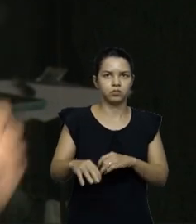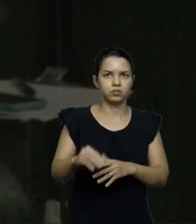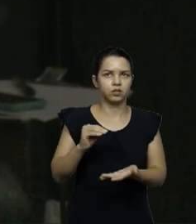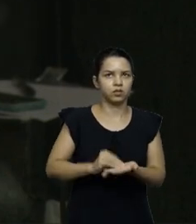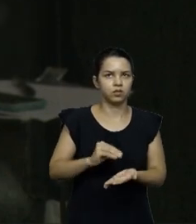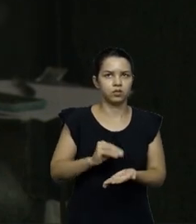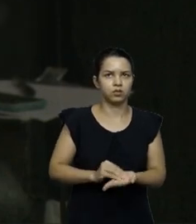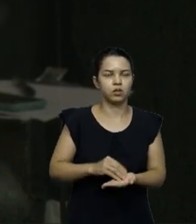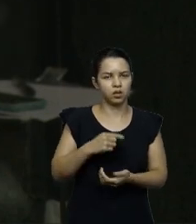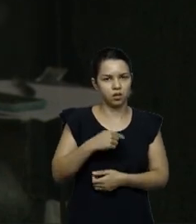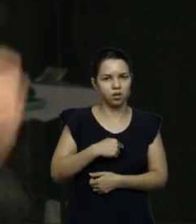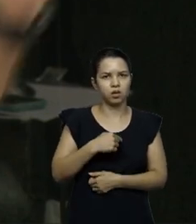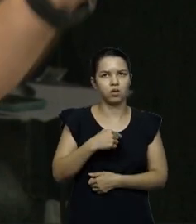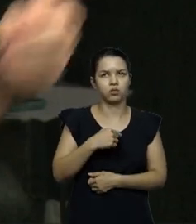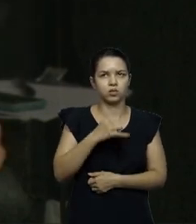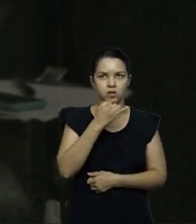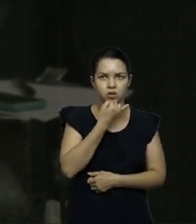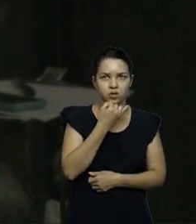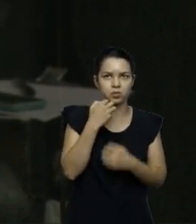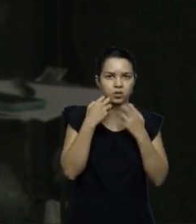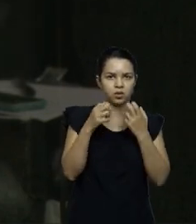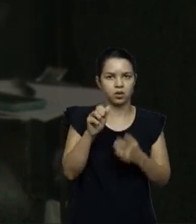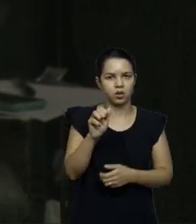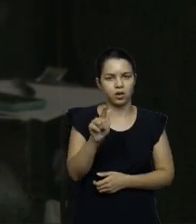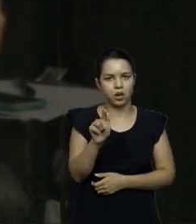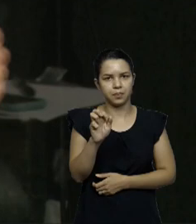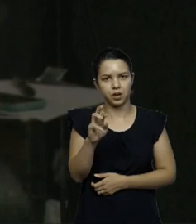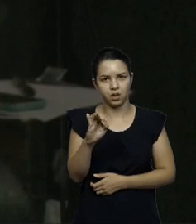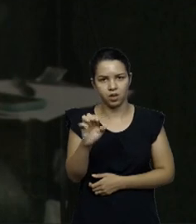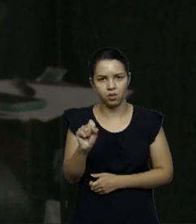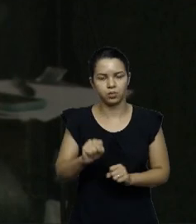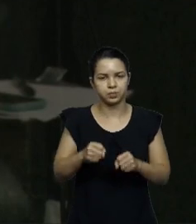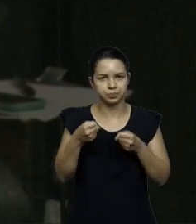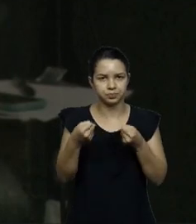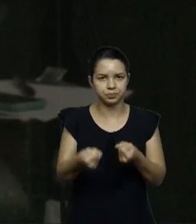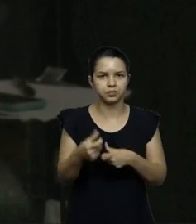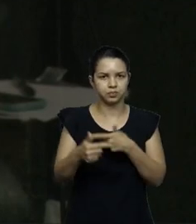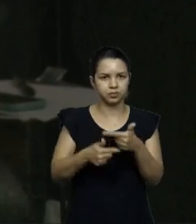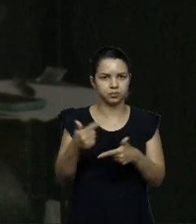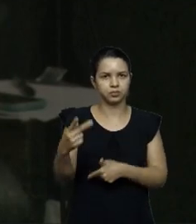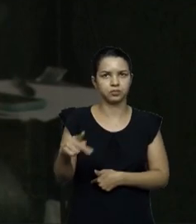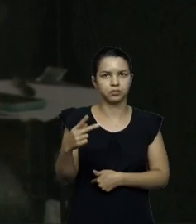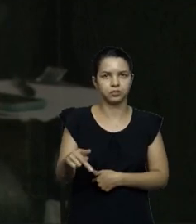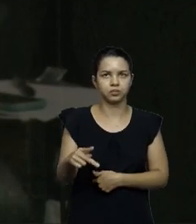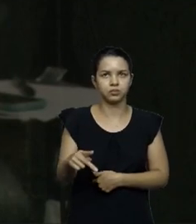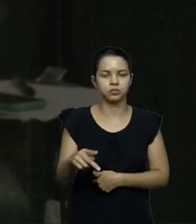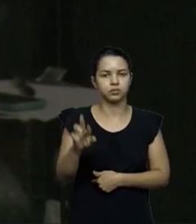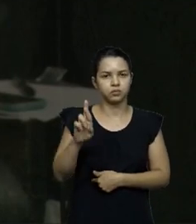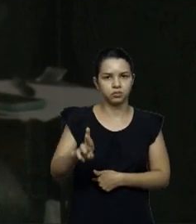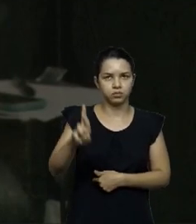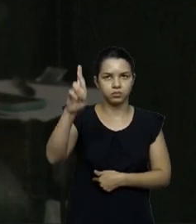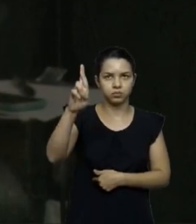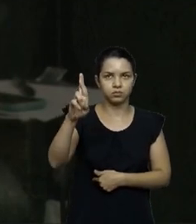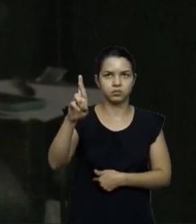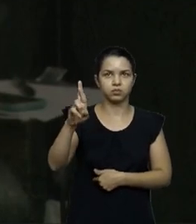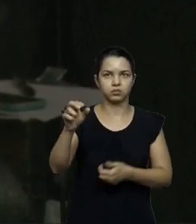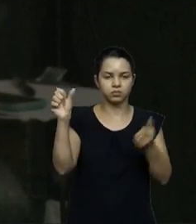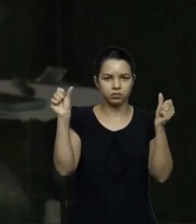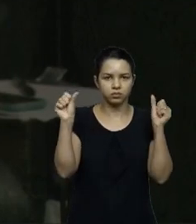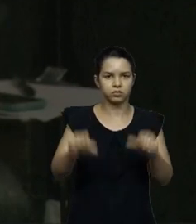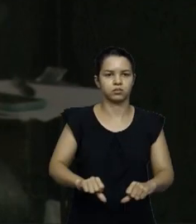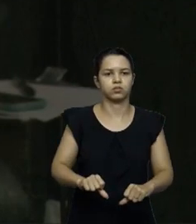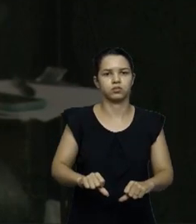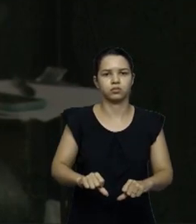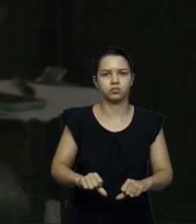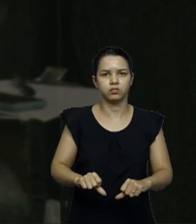eu tenho pena do Gabriel porque o Gabriel é esforçado é dedicado na função dele mas o chefe dele só uma tragédia